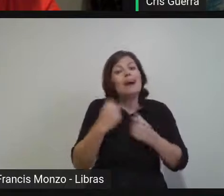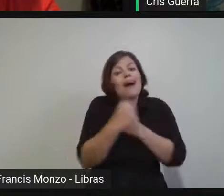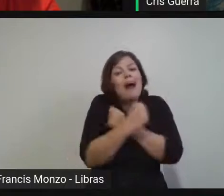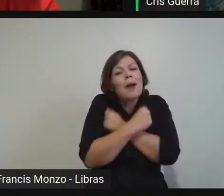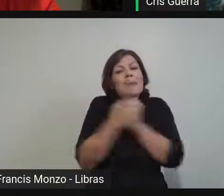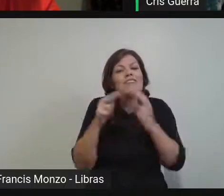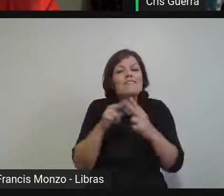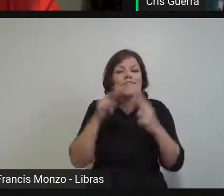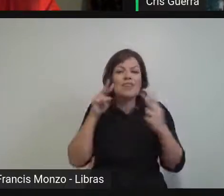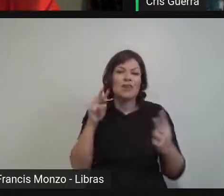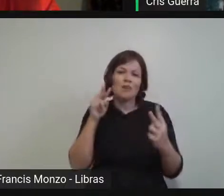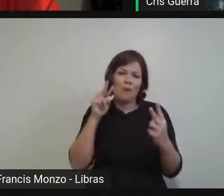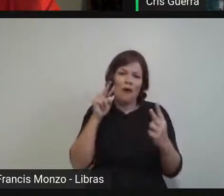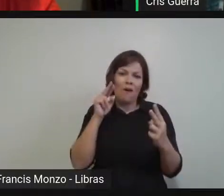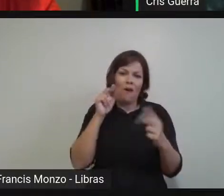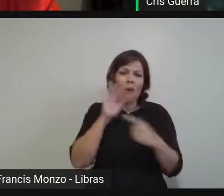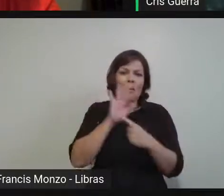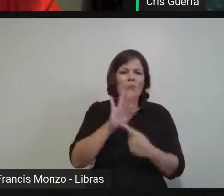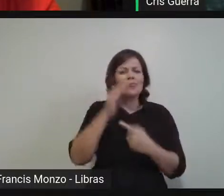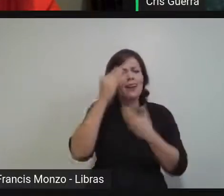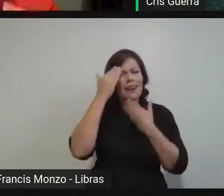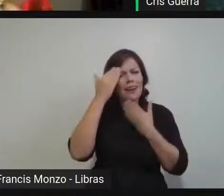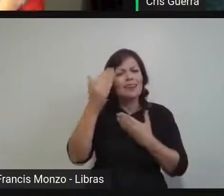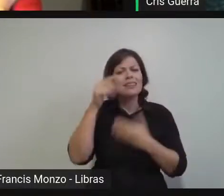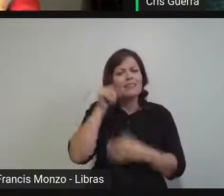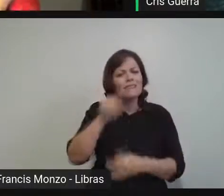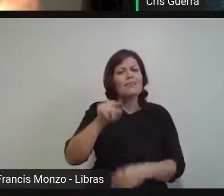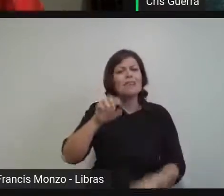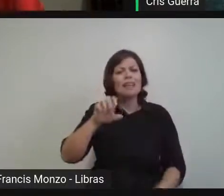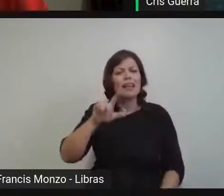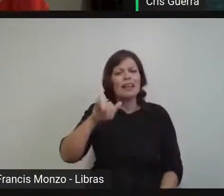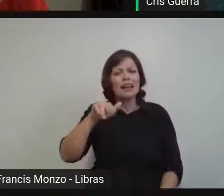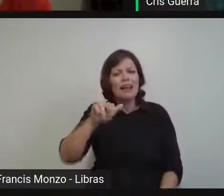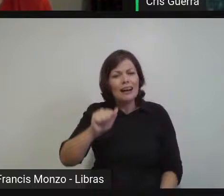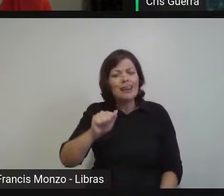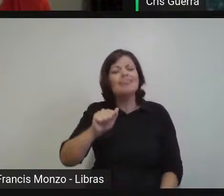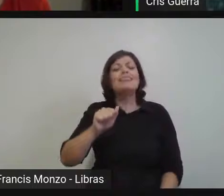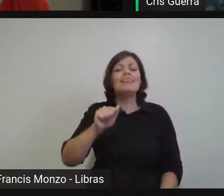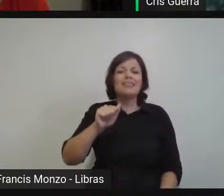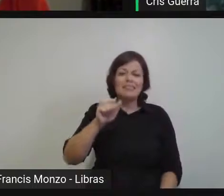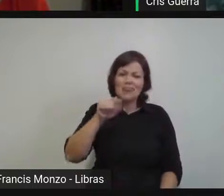grato, primeiro para você, Eliana, e estendendo a todo mundo.